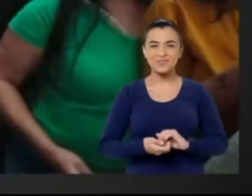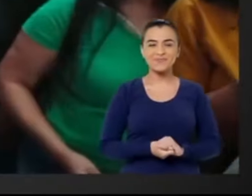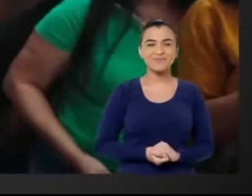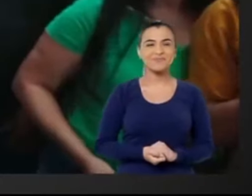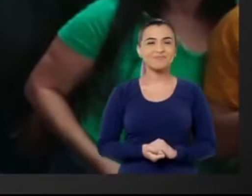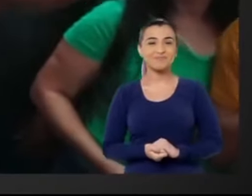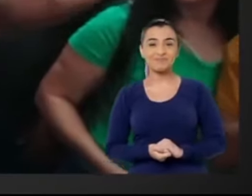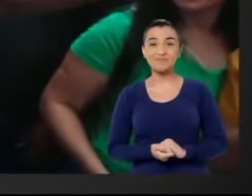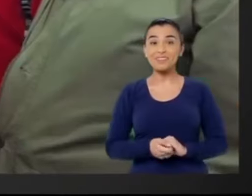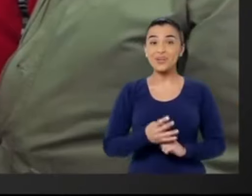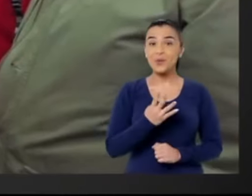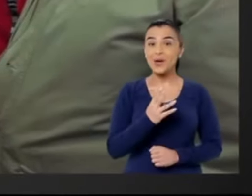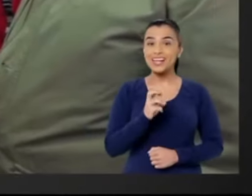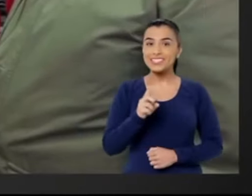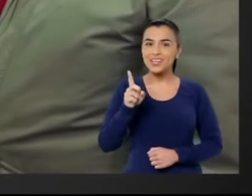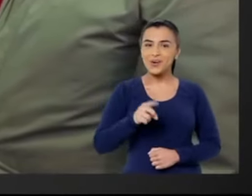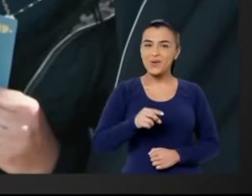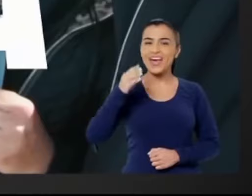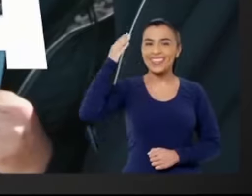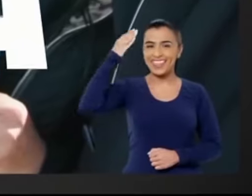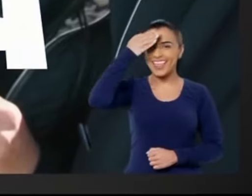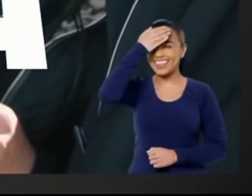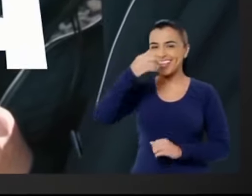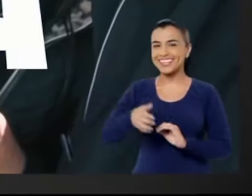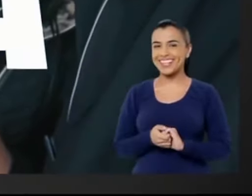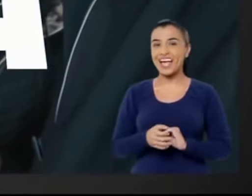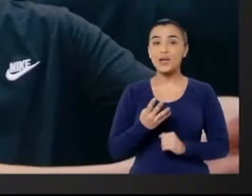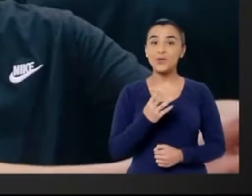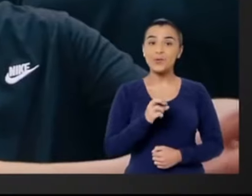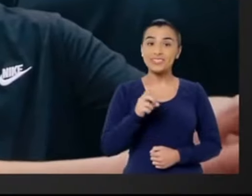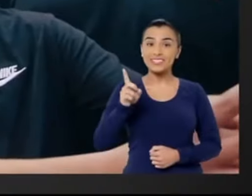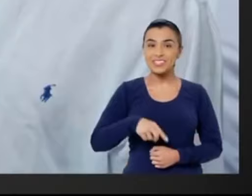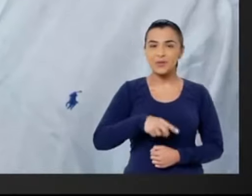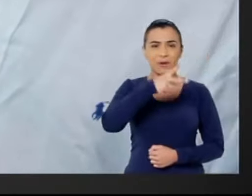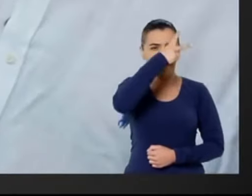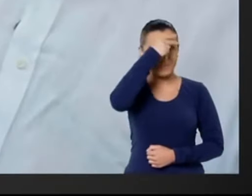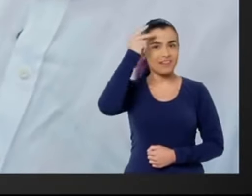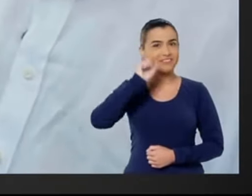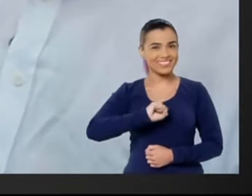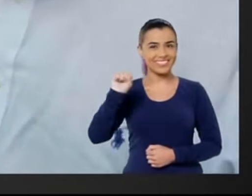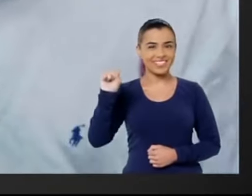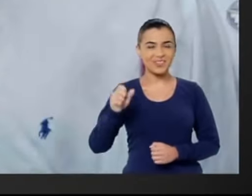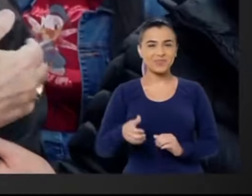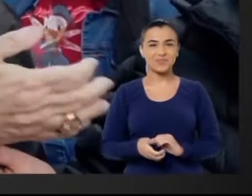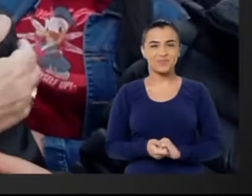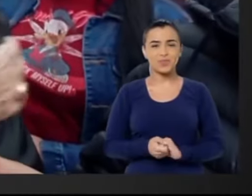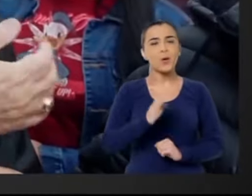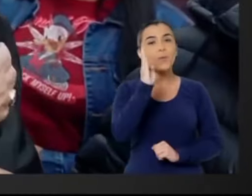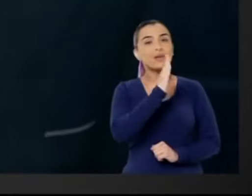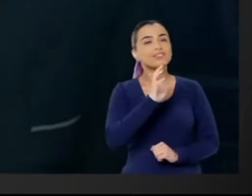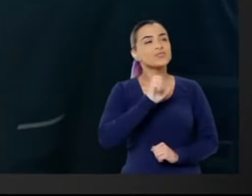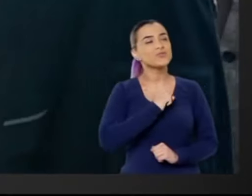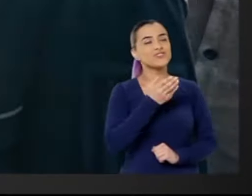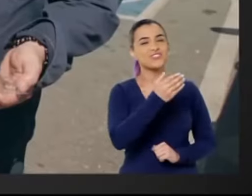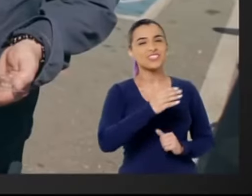prefeito no povão. 45 é da Atena. 45 é o prefeitão.